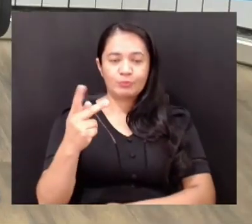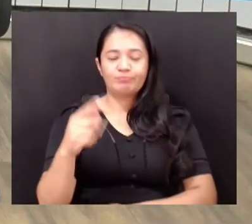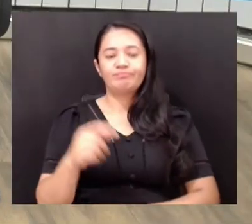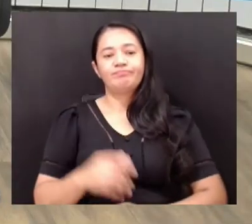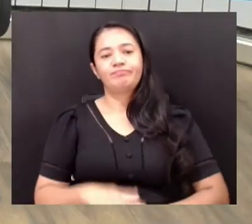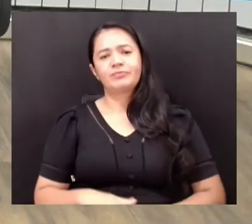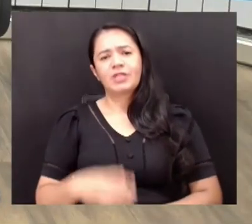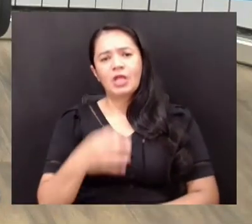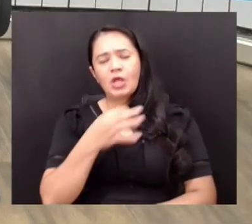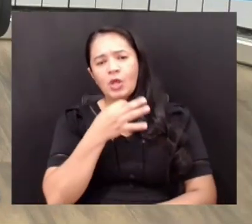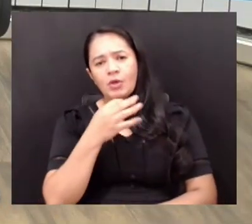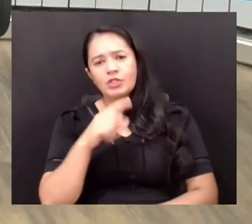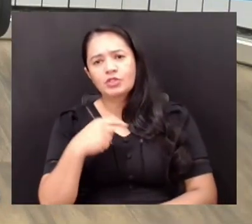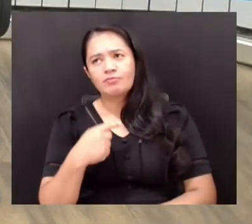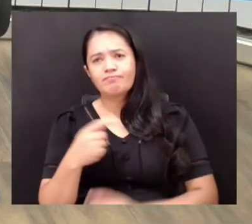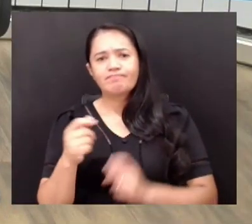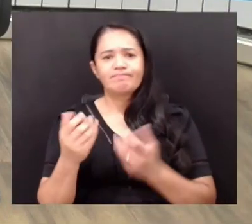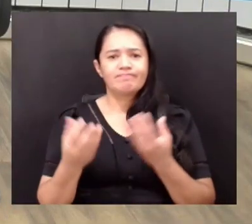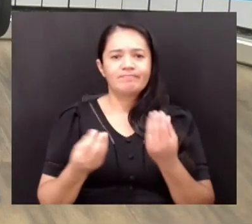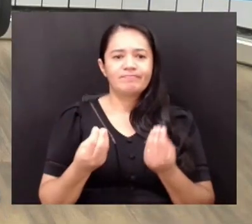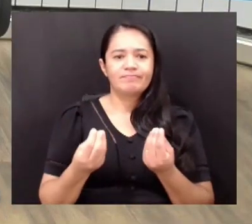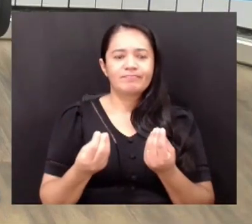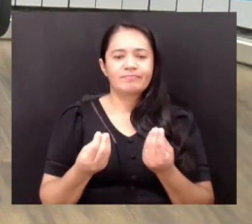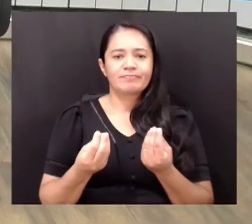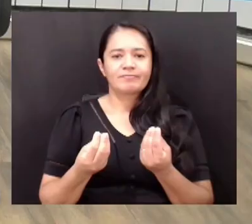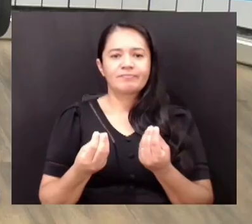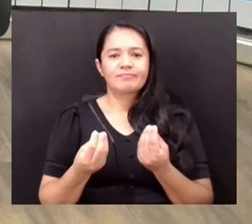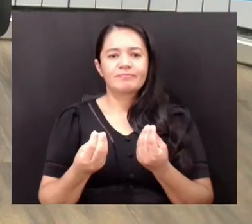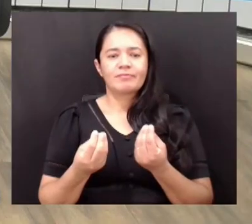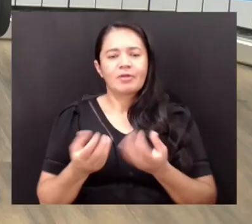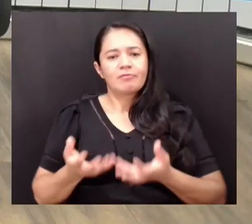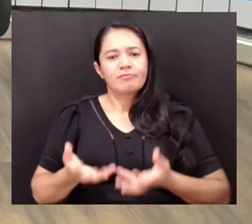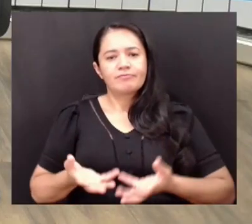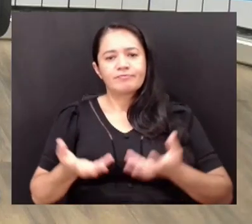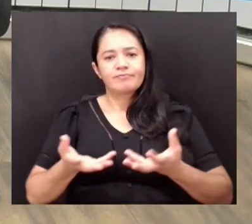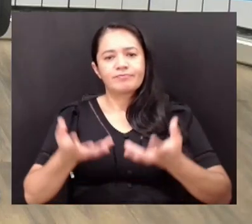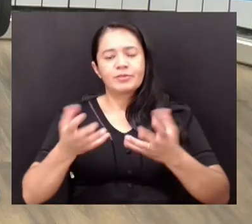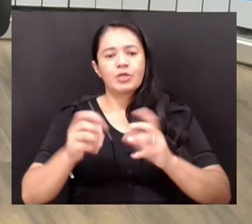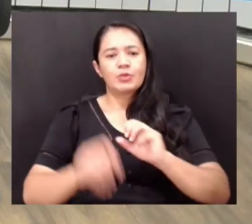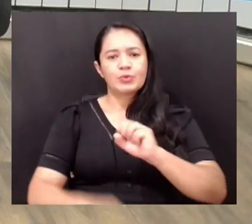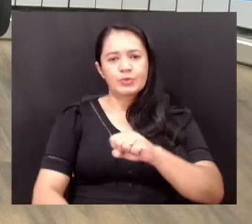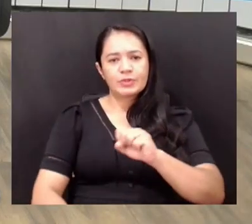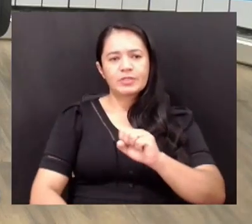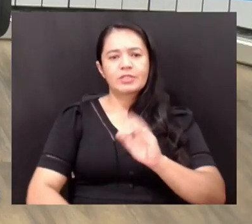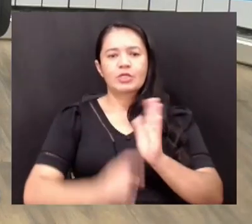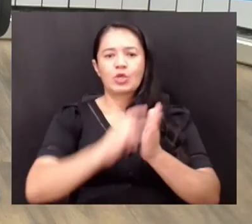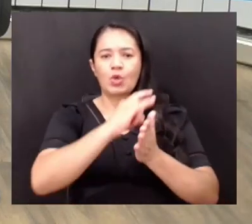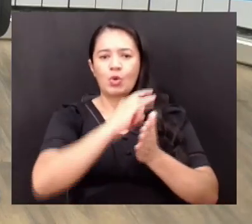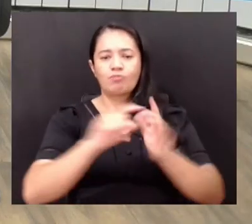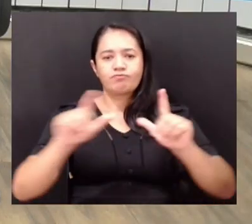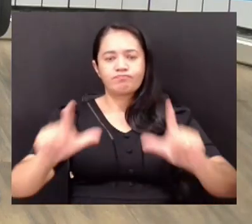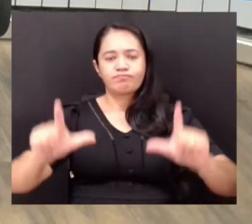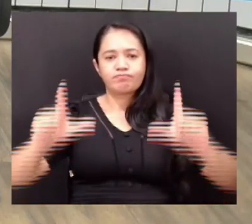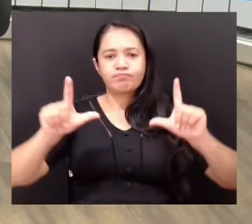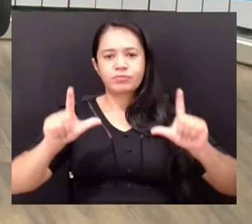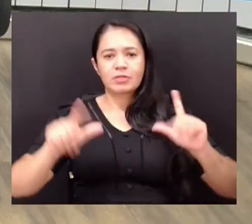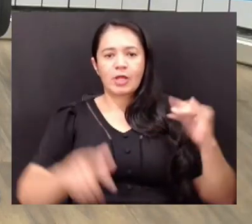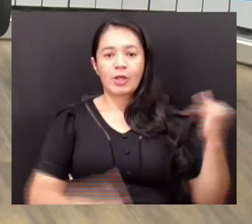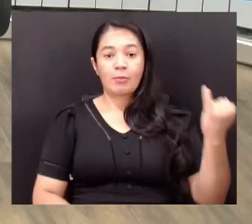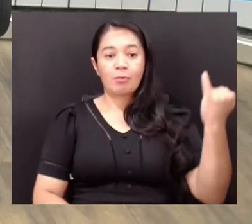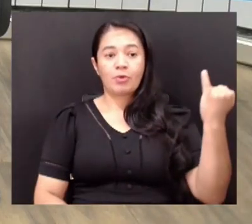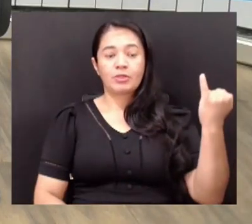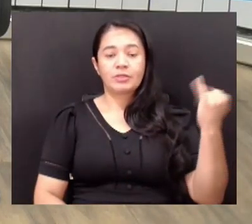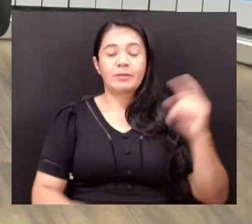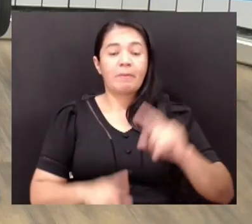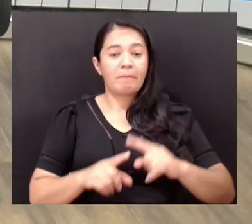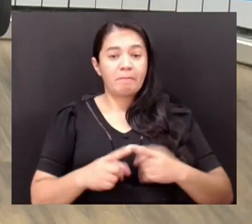pode, assim, até reforçar que sim, o certificado, ele é importante, porém,